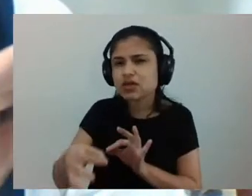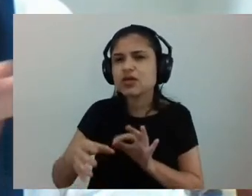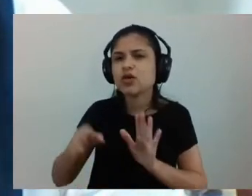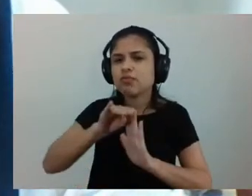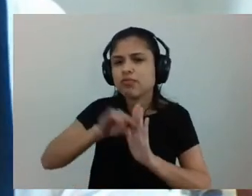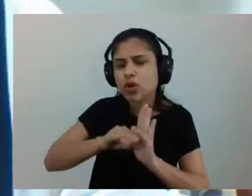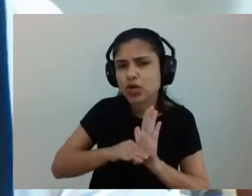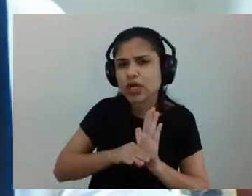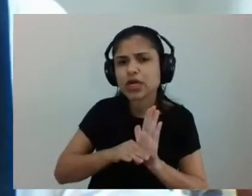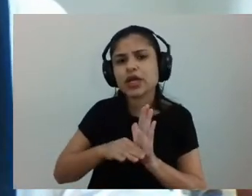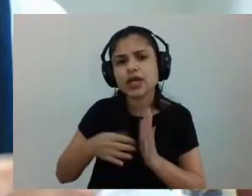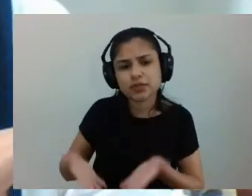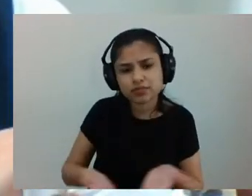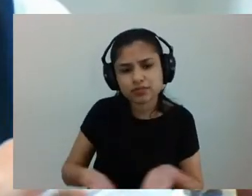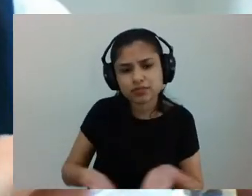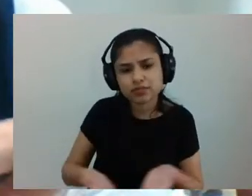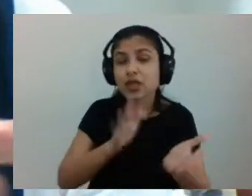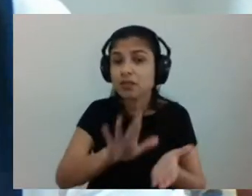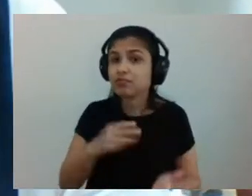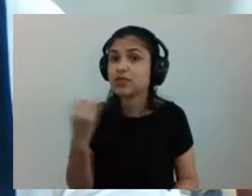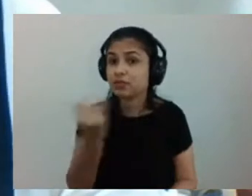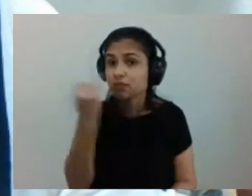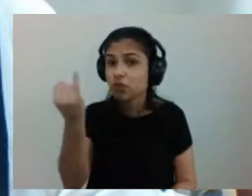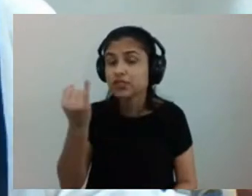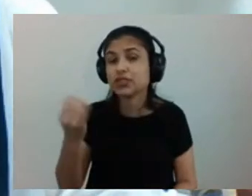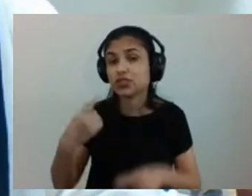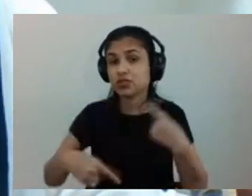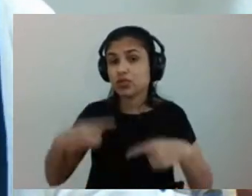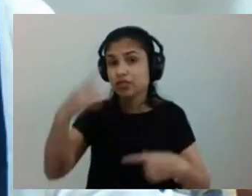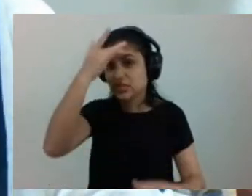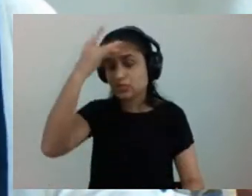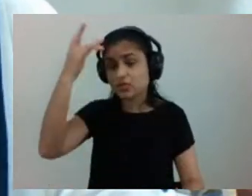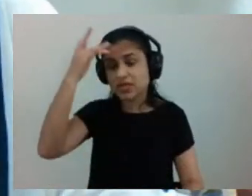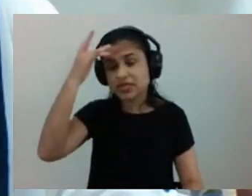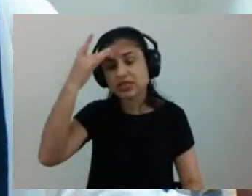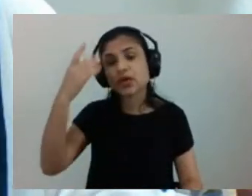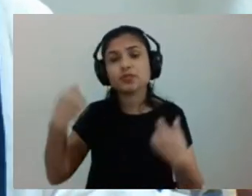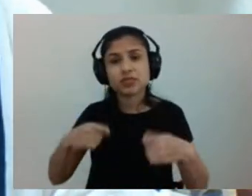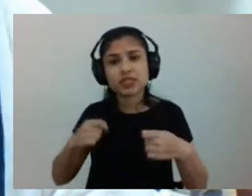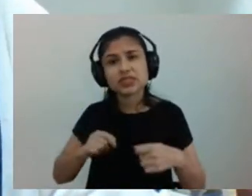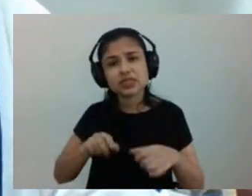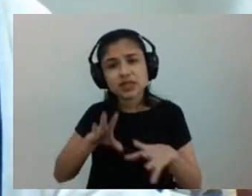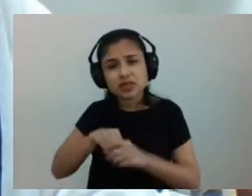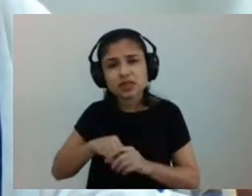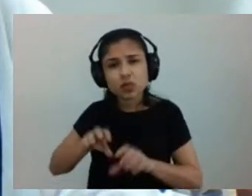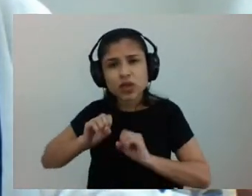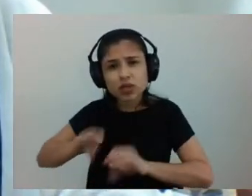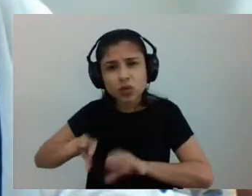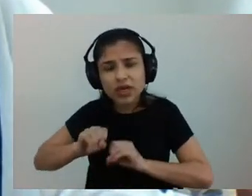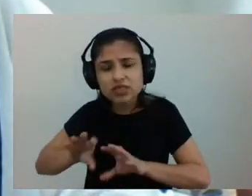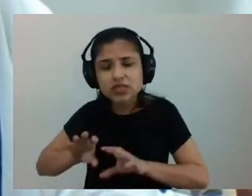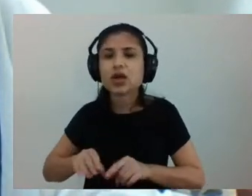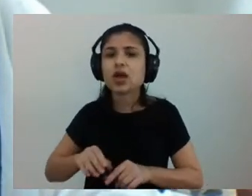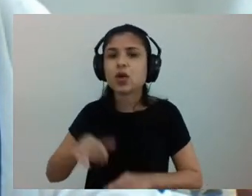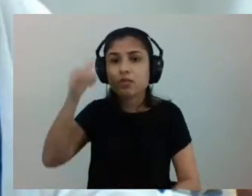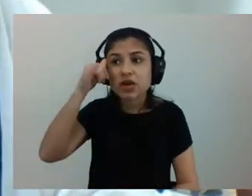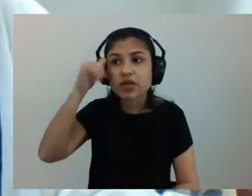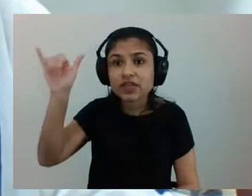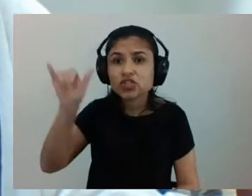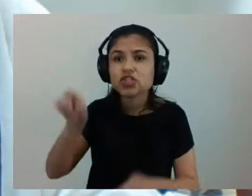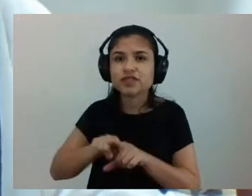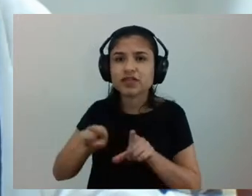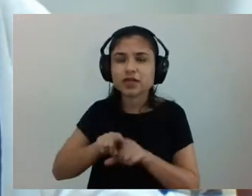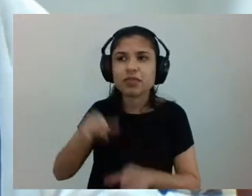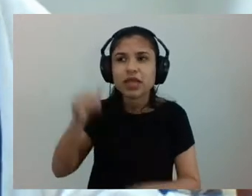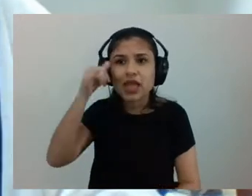essa política de saúde mental ela entre em várias ações educativas, preventivas e de redução de danos.